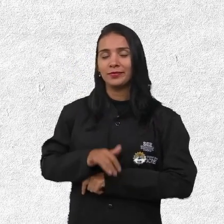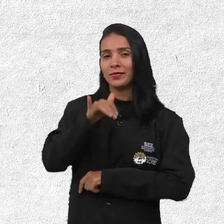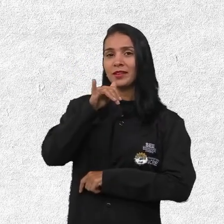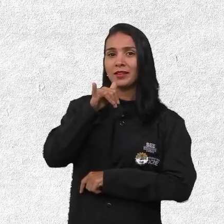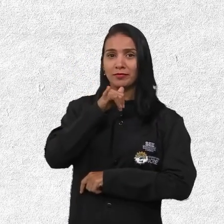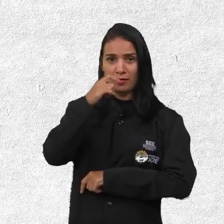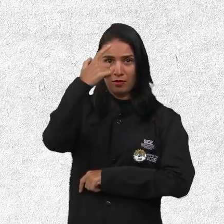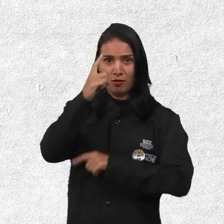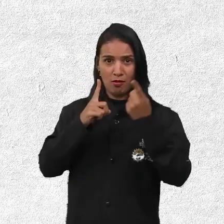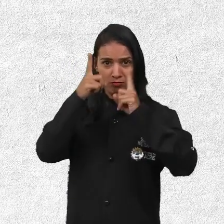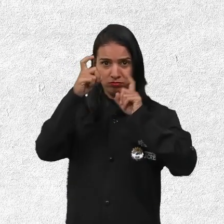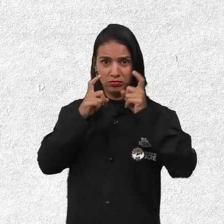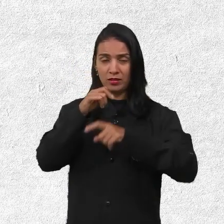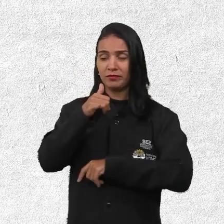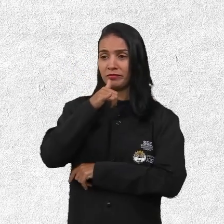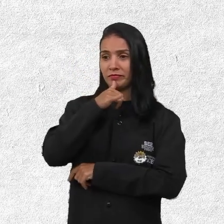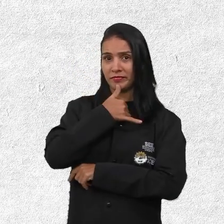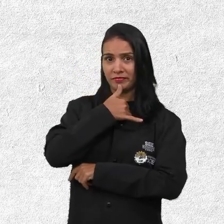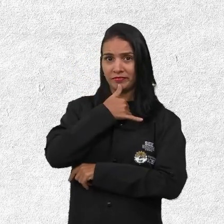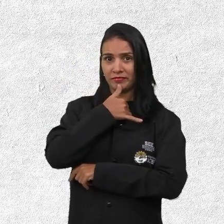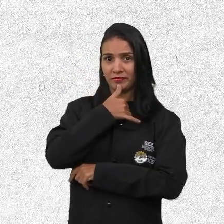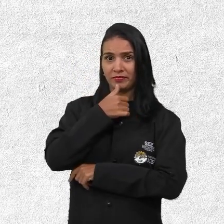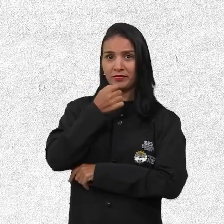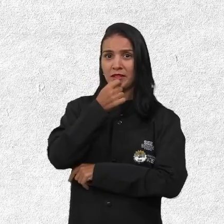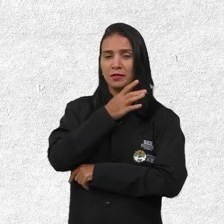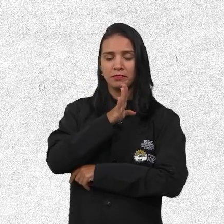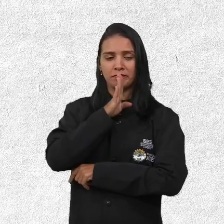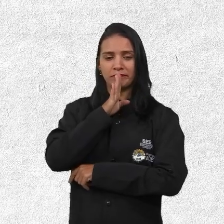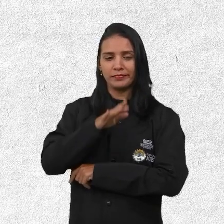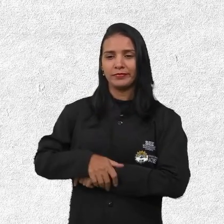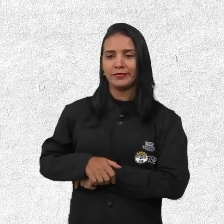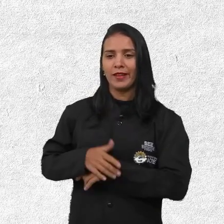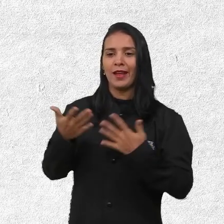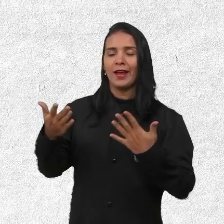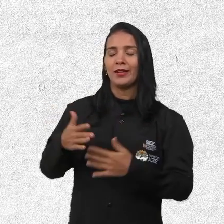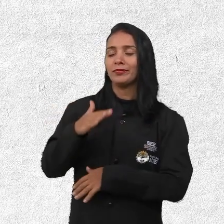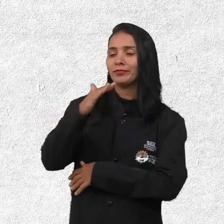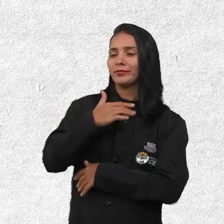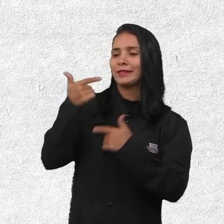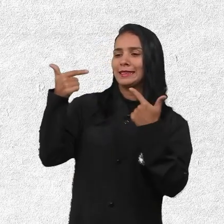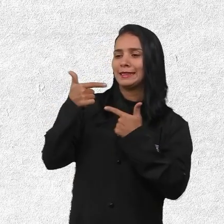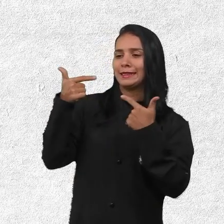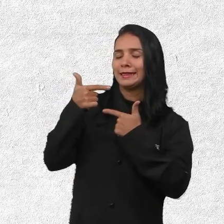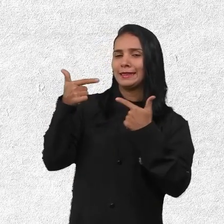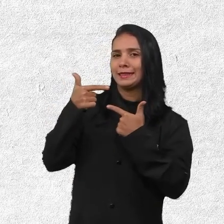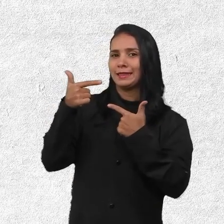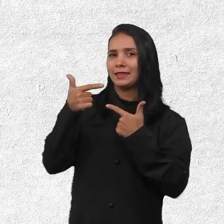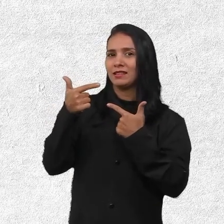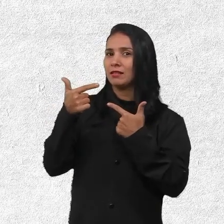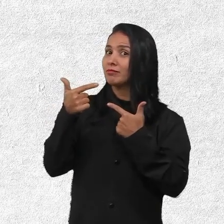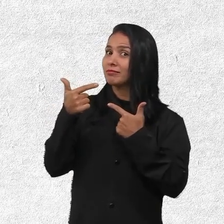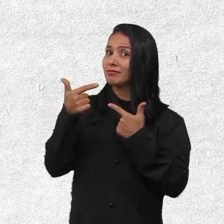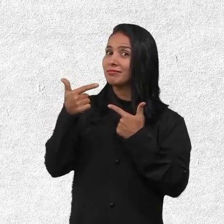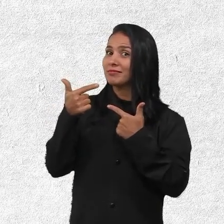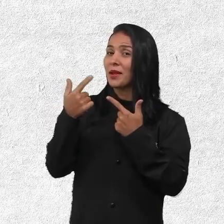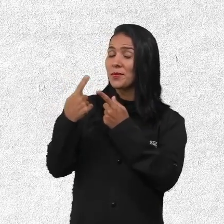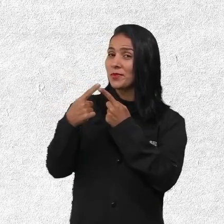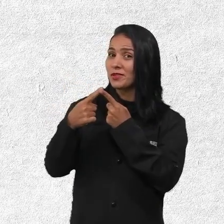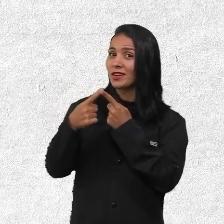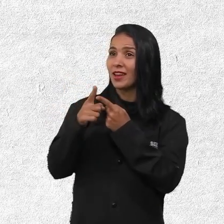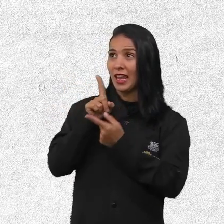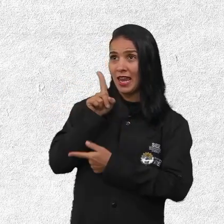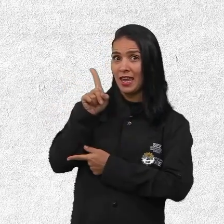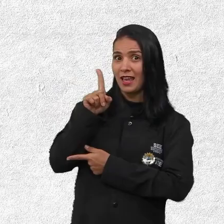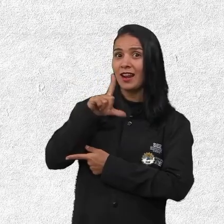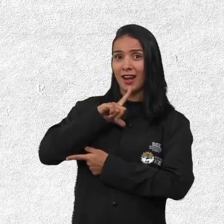a figura, essa imagem, ela está representando aí uma felicidade? Será que ela está morrendo de rir?